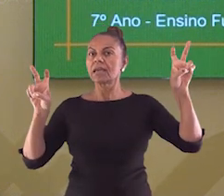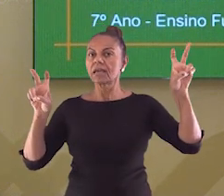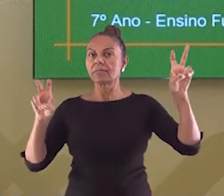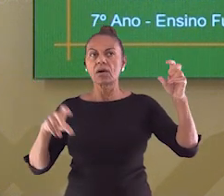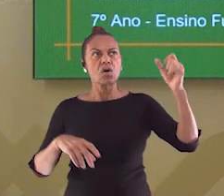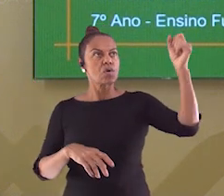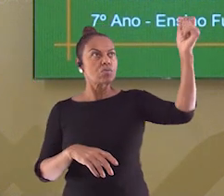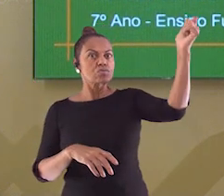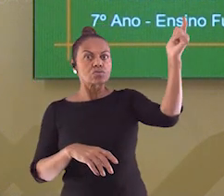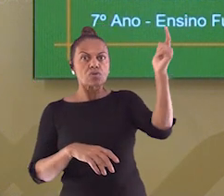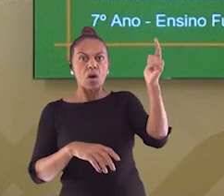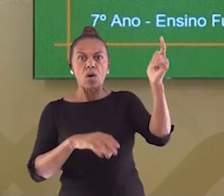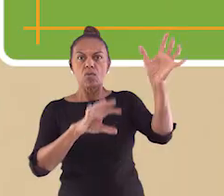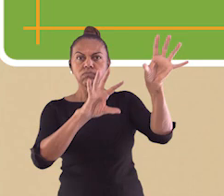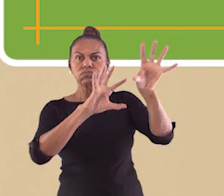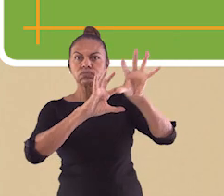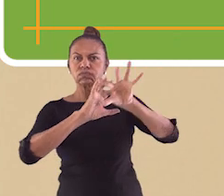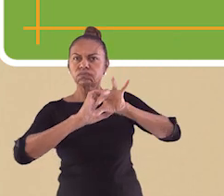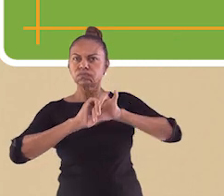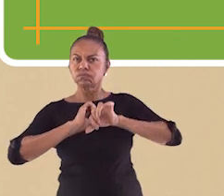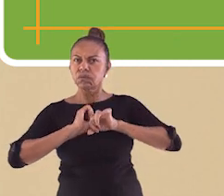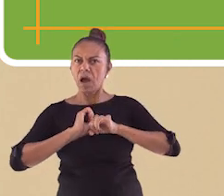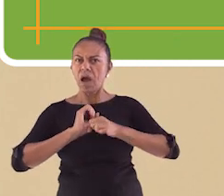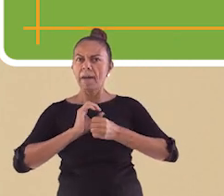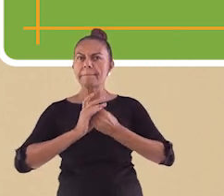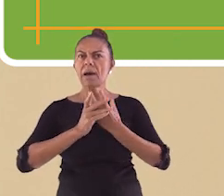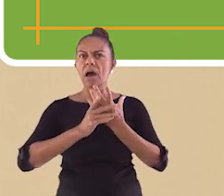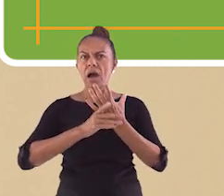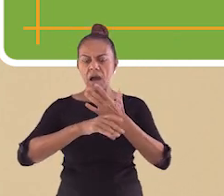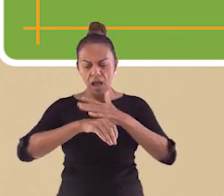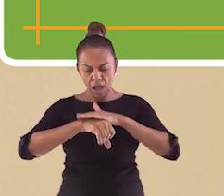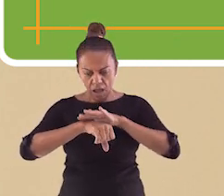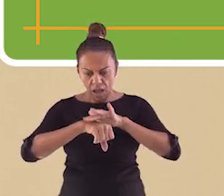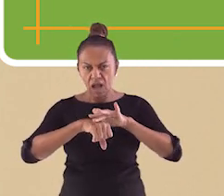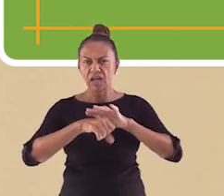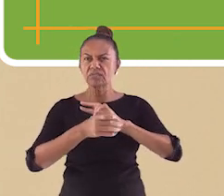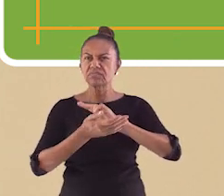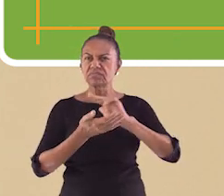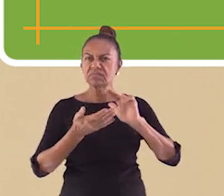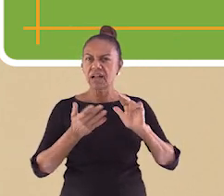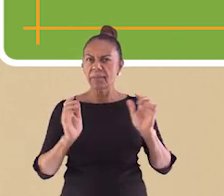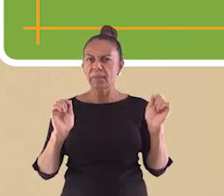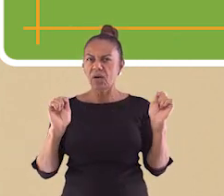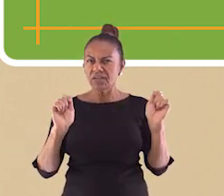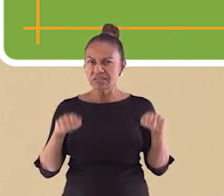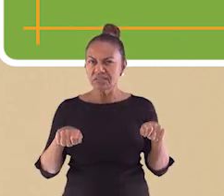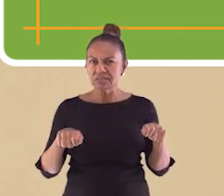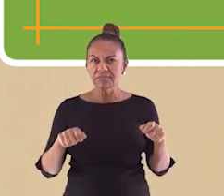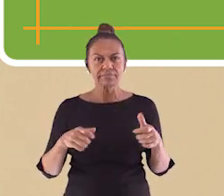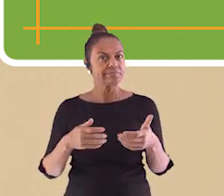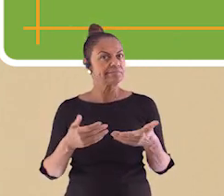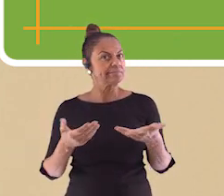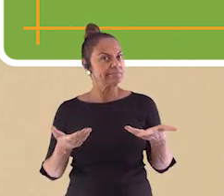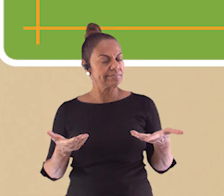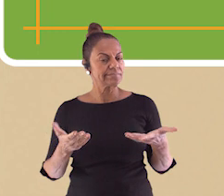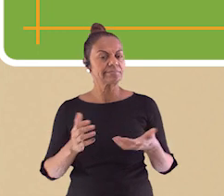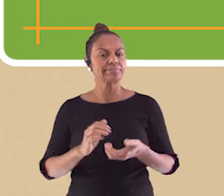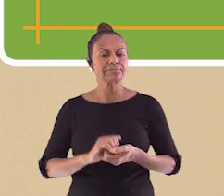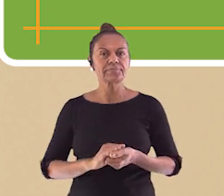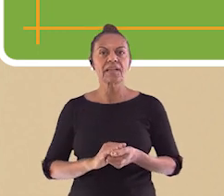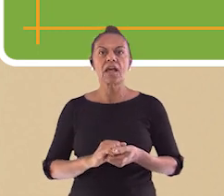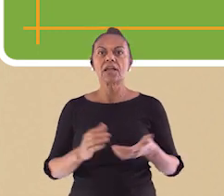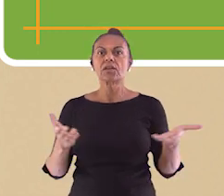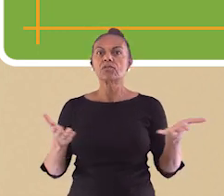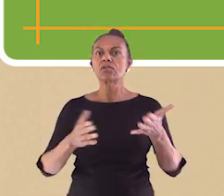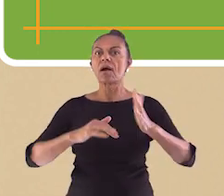causar doenças? Aos professores que estiverem nos assistindo, a habilidade que vamos trabalhar